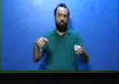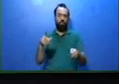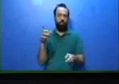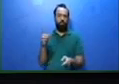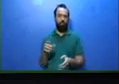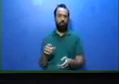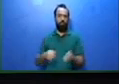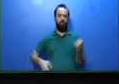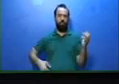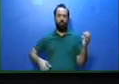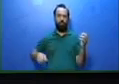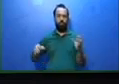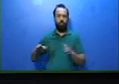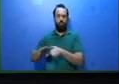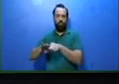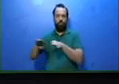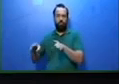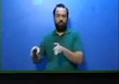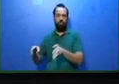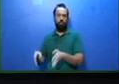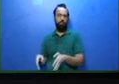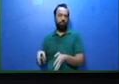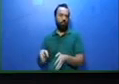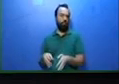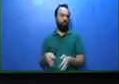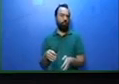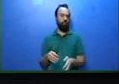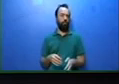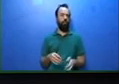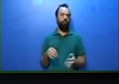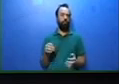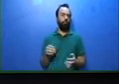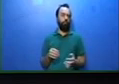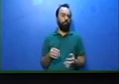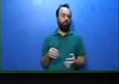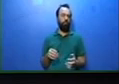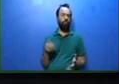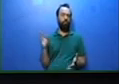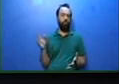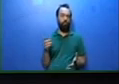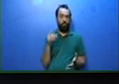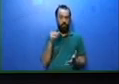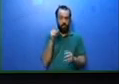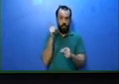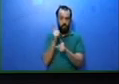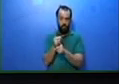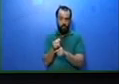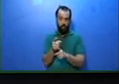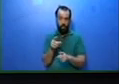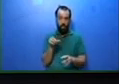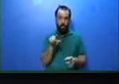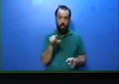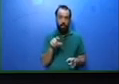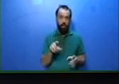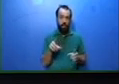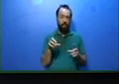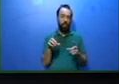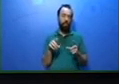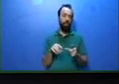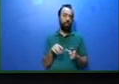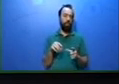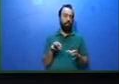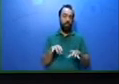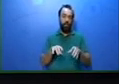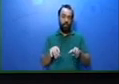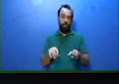expressão. Ao descobrir que seu bloco tem mais de 10 mil acessos. Olha, seu blog, quer dizer, tem